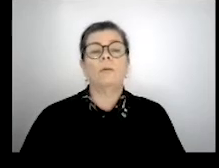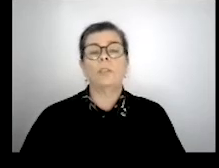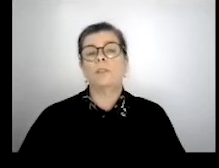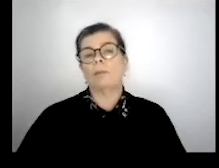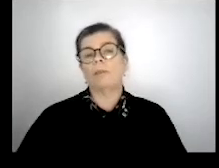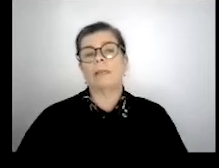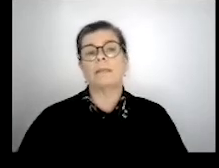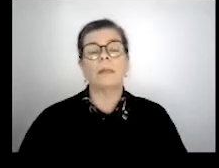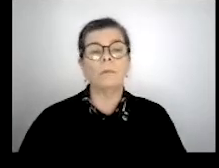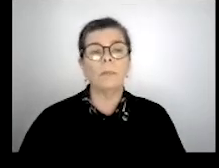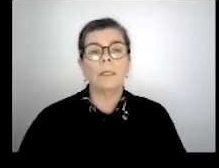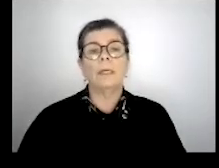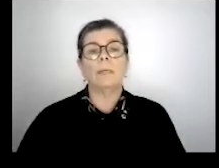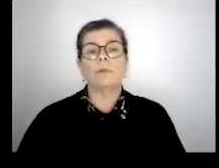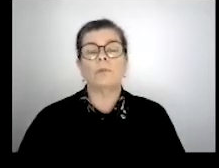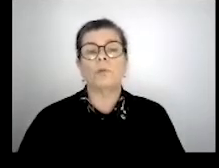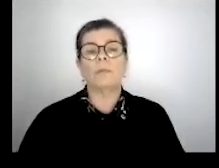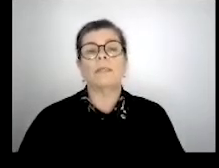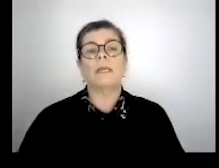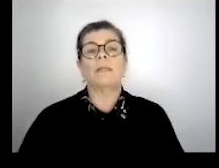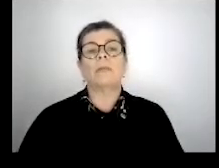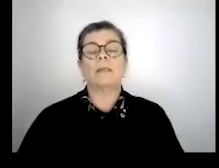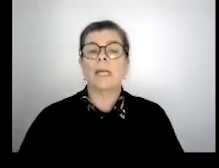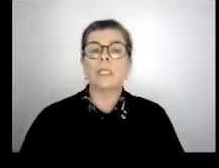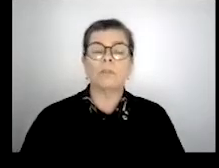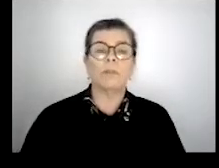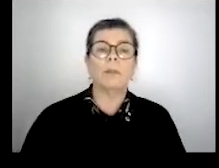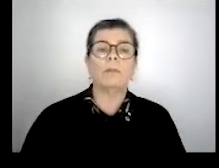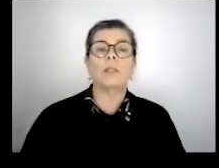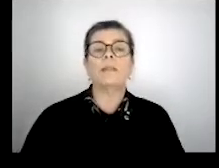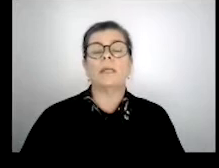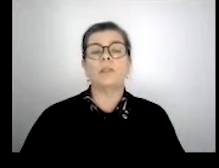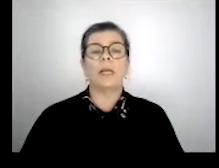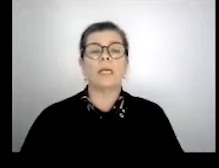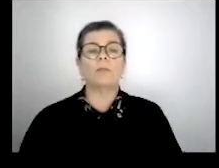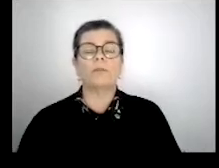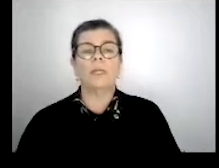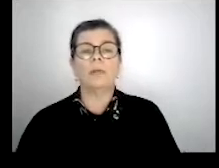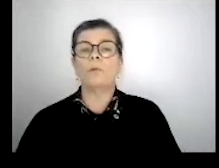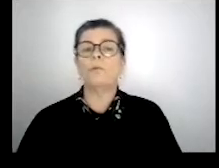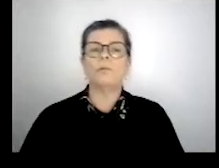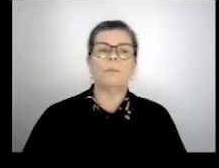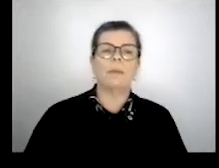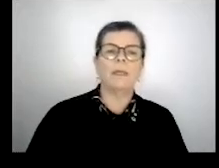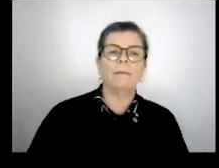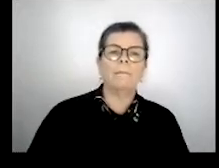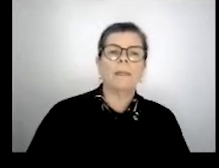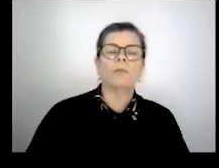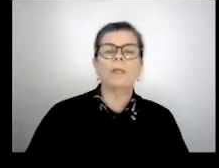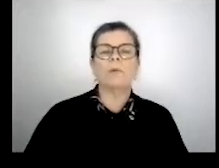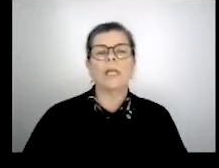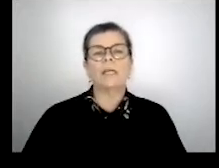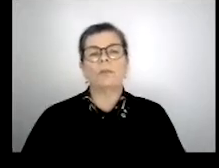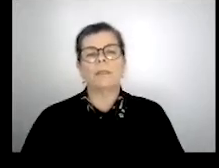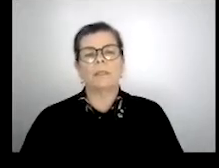sério, onde existe uma avaliação pelos sombras, desde a triagem feita pela emergência, a retirada do veículo, o uso de EPI,